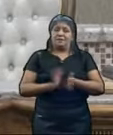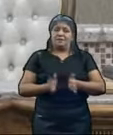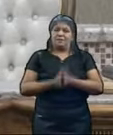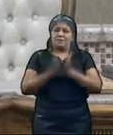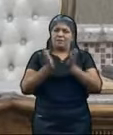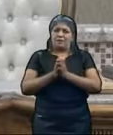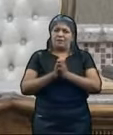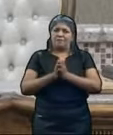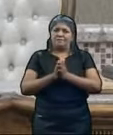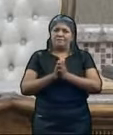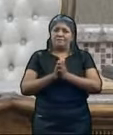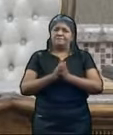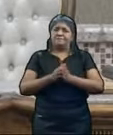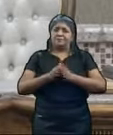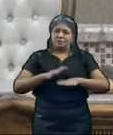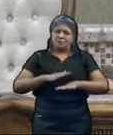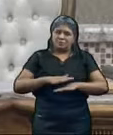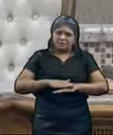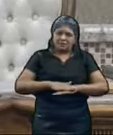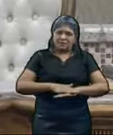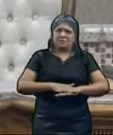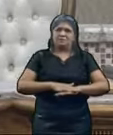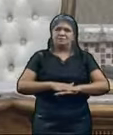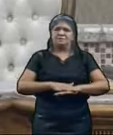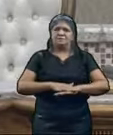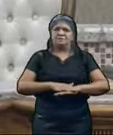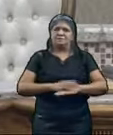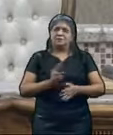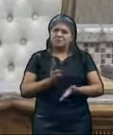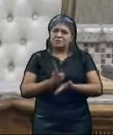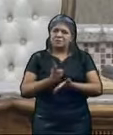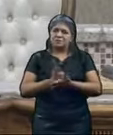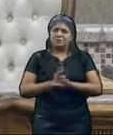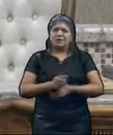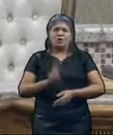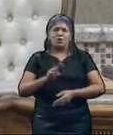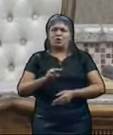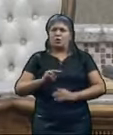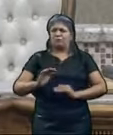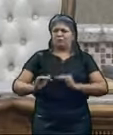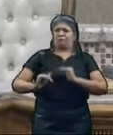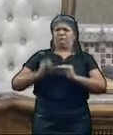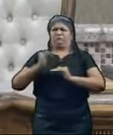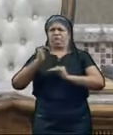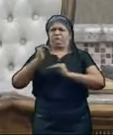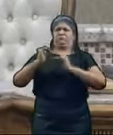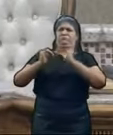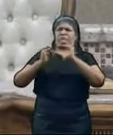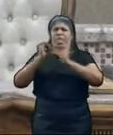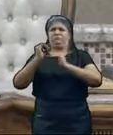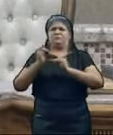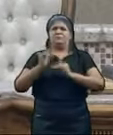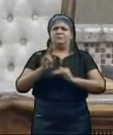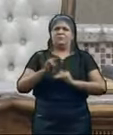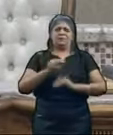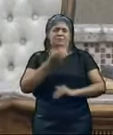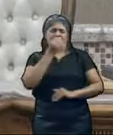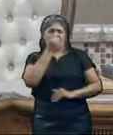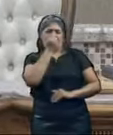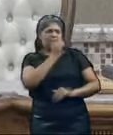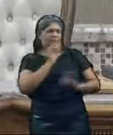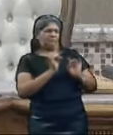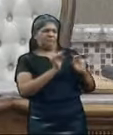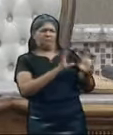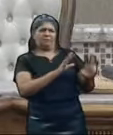além do normal adquira o complexo de superioridade menosprezando e usando